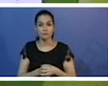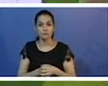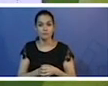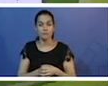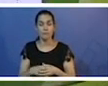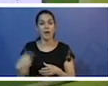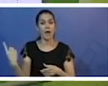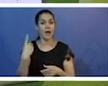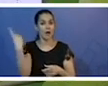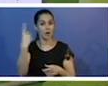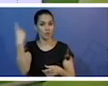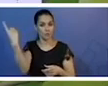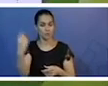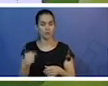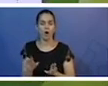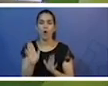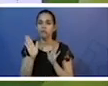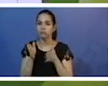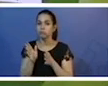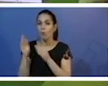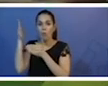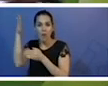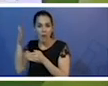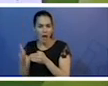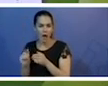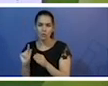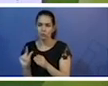altura relativa a um lado, ok?